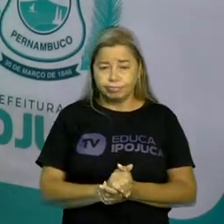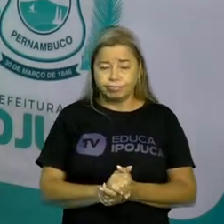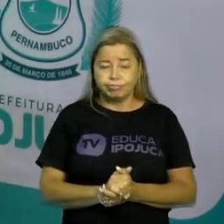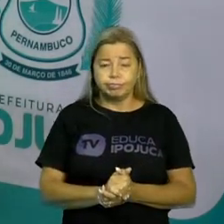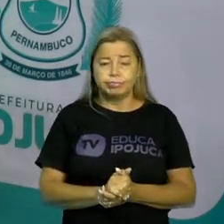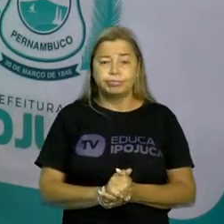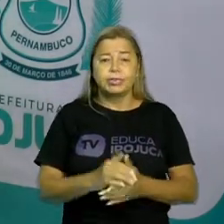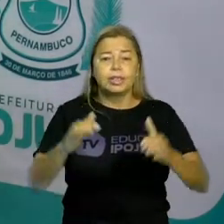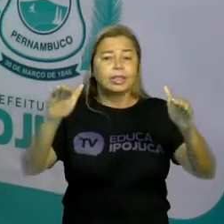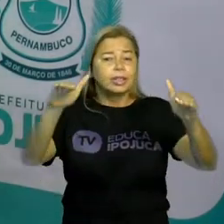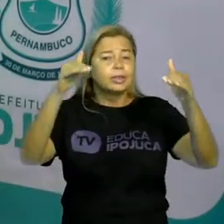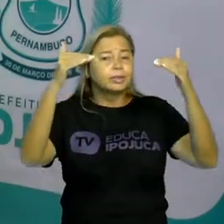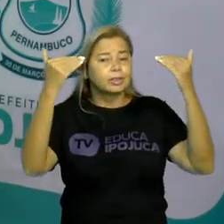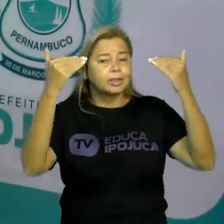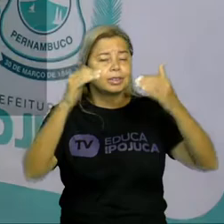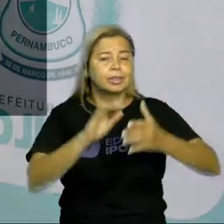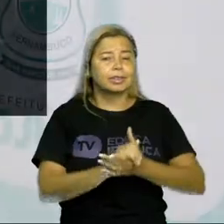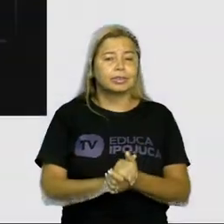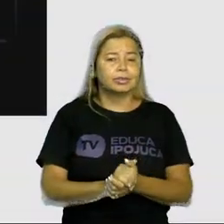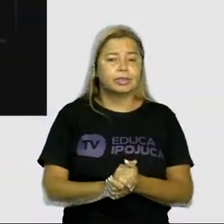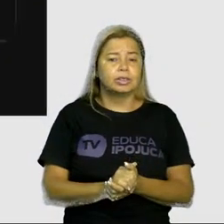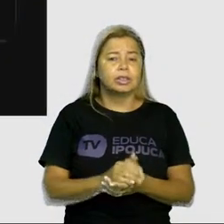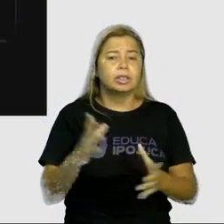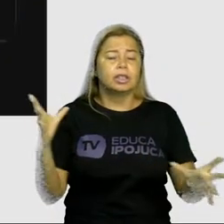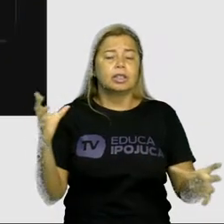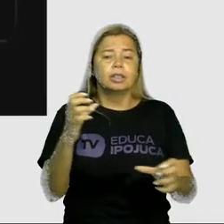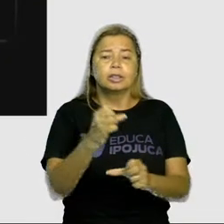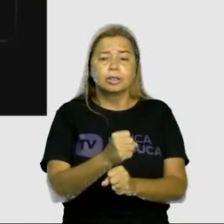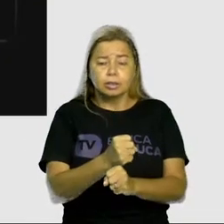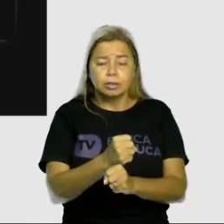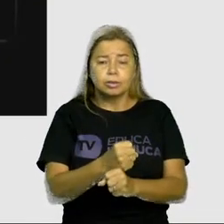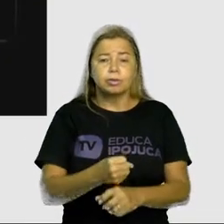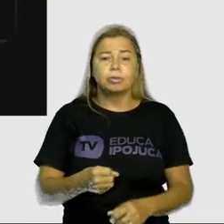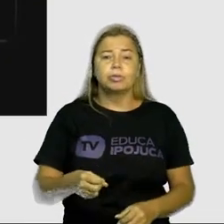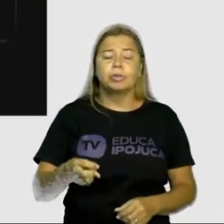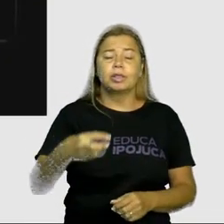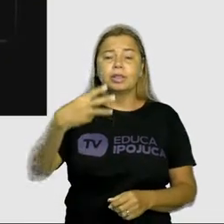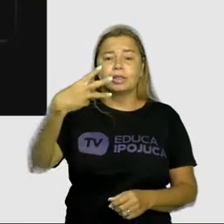Observe agora. A soma de três números é